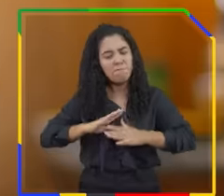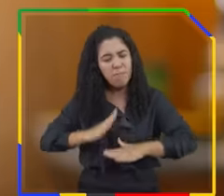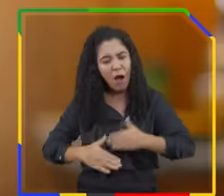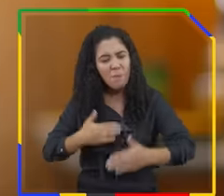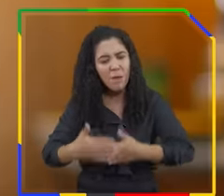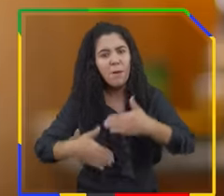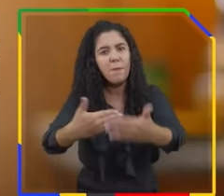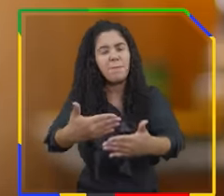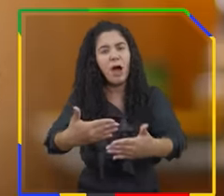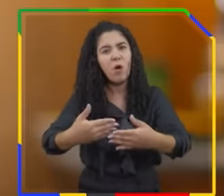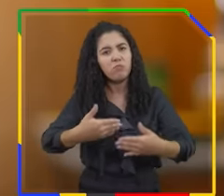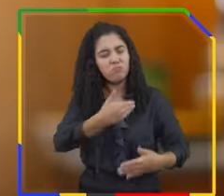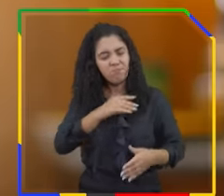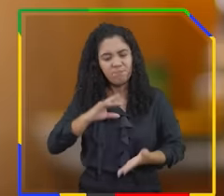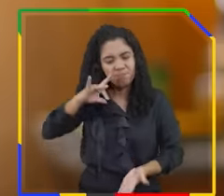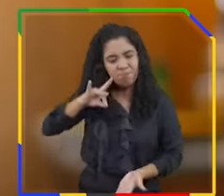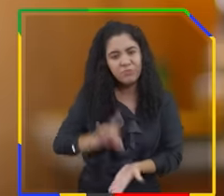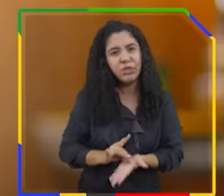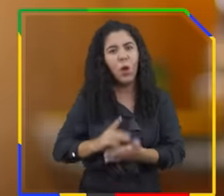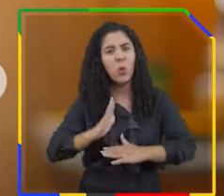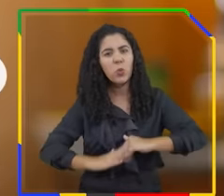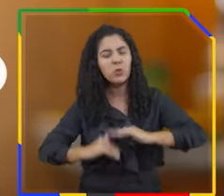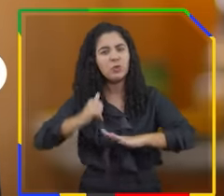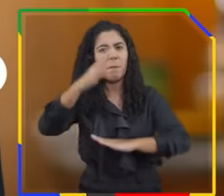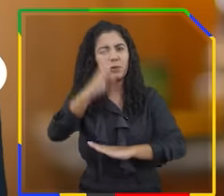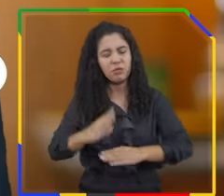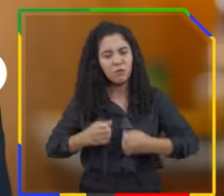governo eficiente, estamos construindo um Brasil